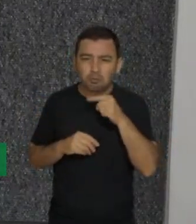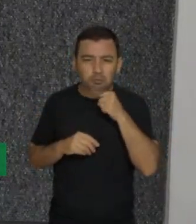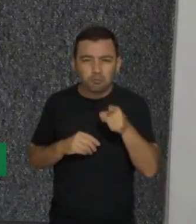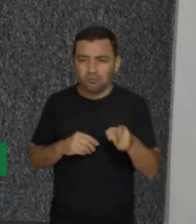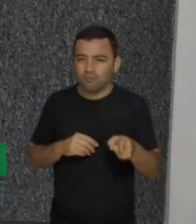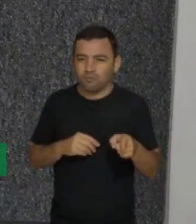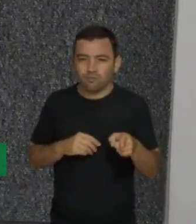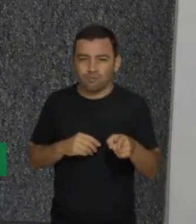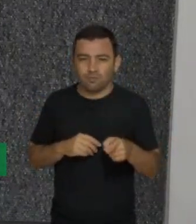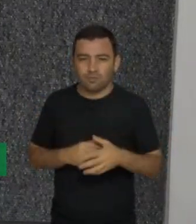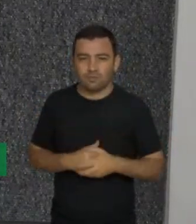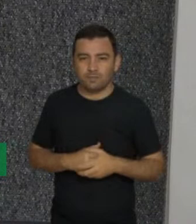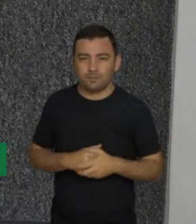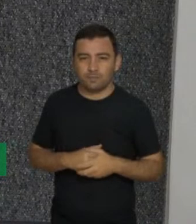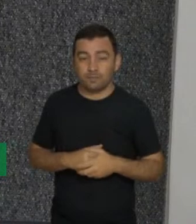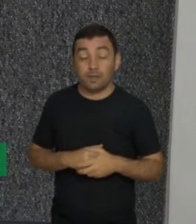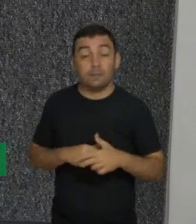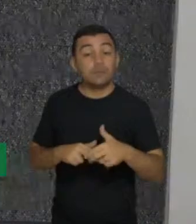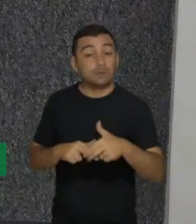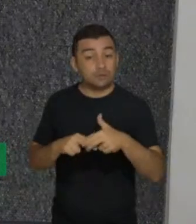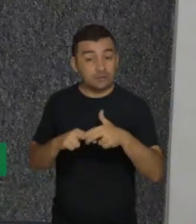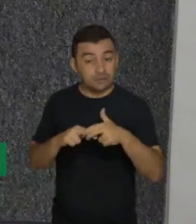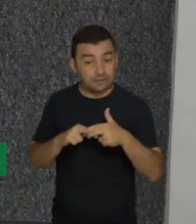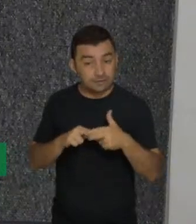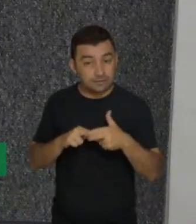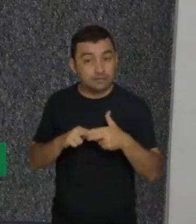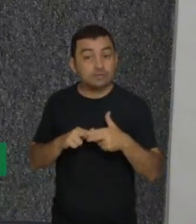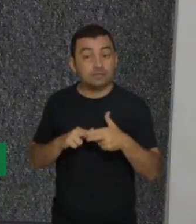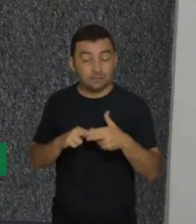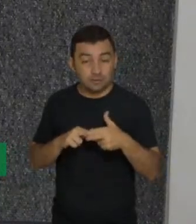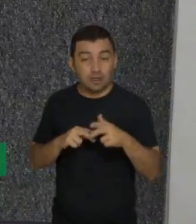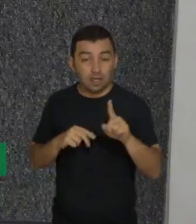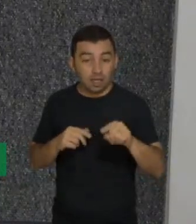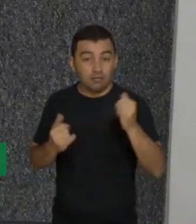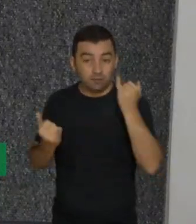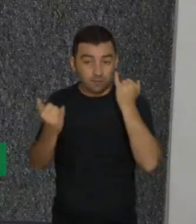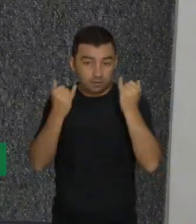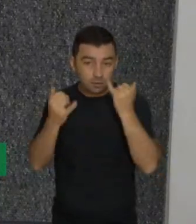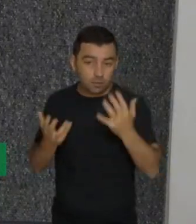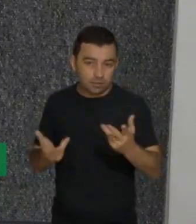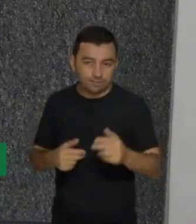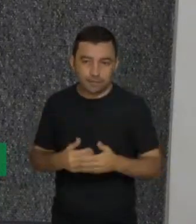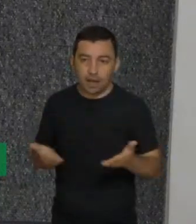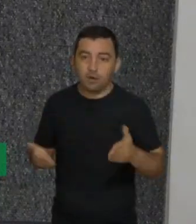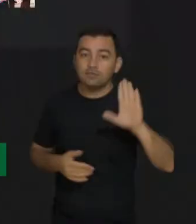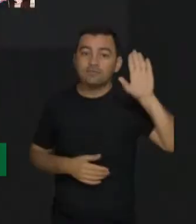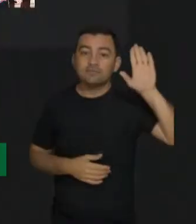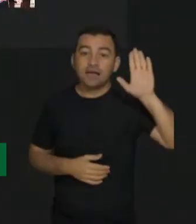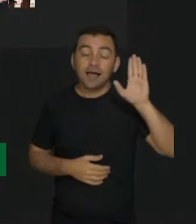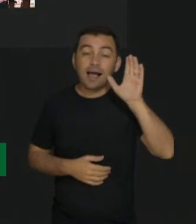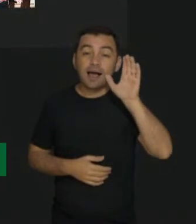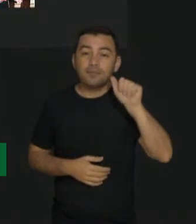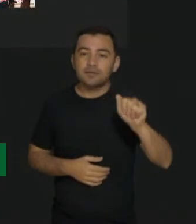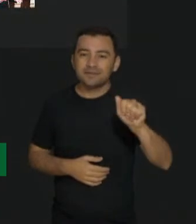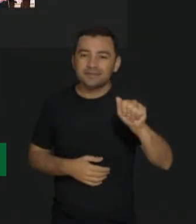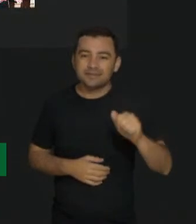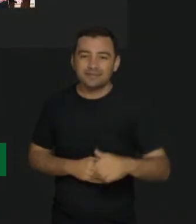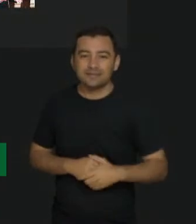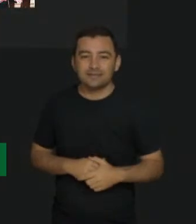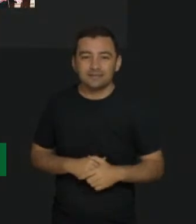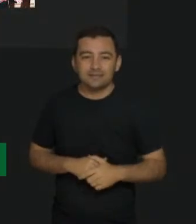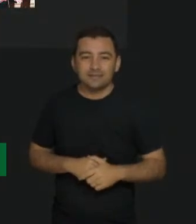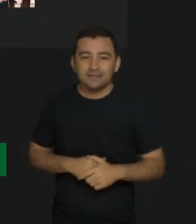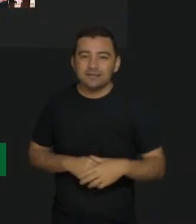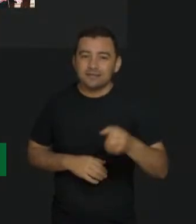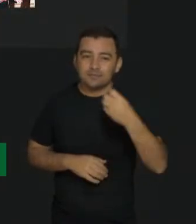nossa comissão reúne por isso por informação de qualidade com a palavra o deputado Camilo por favor primeiro Bom